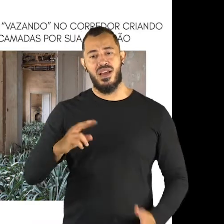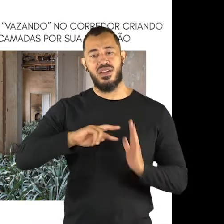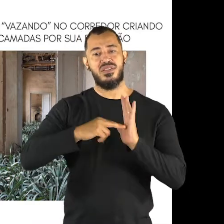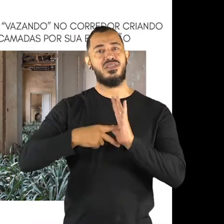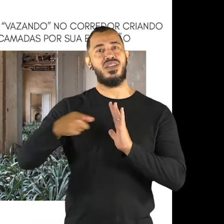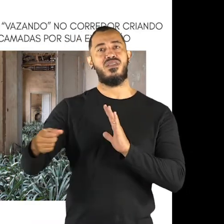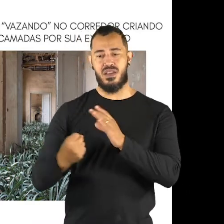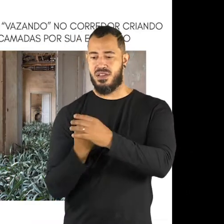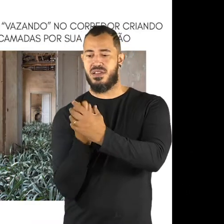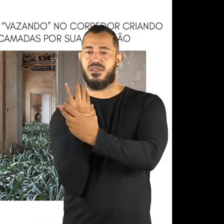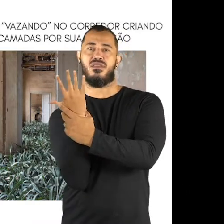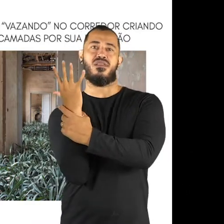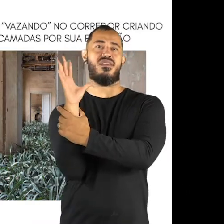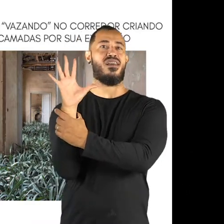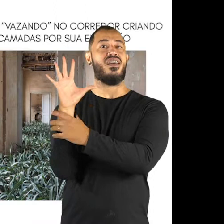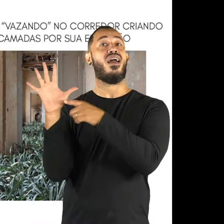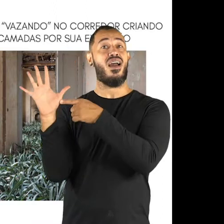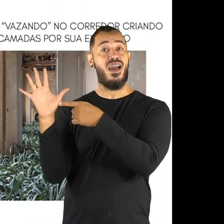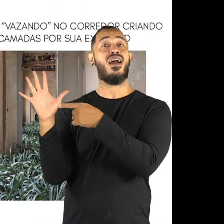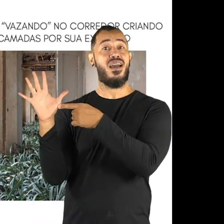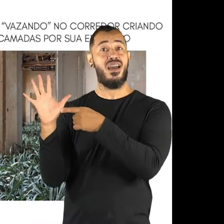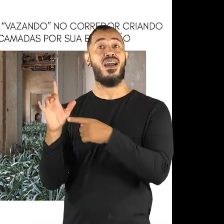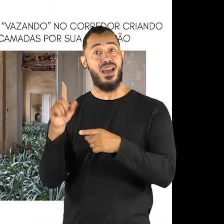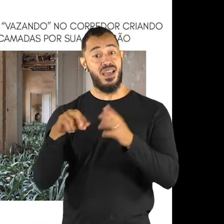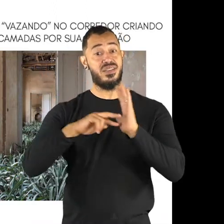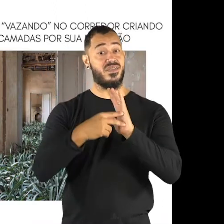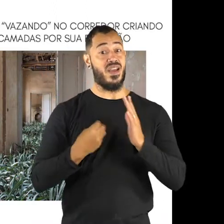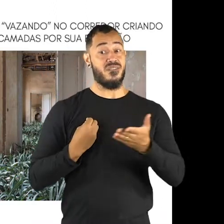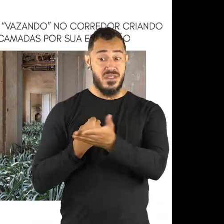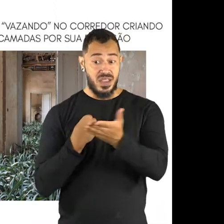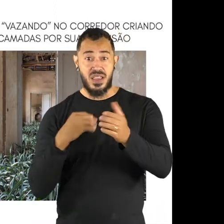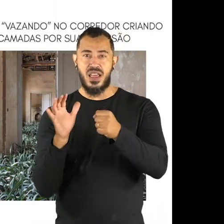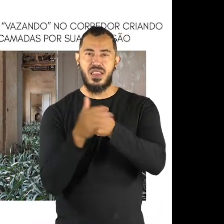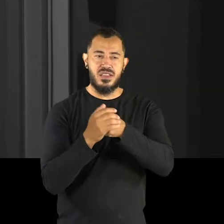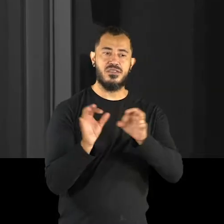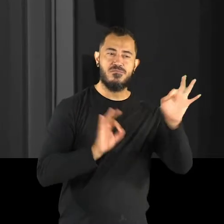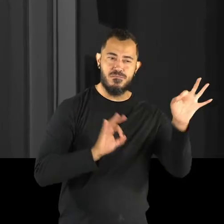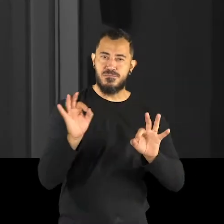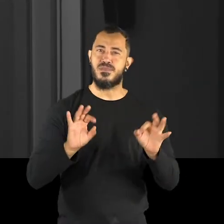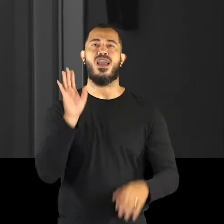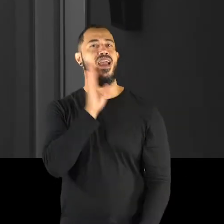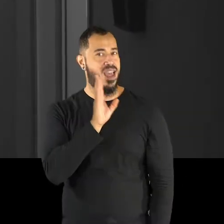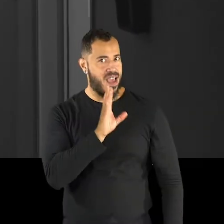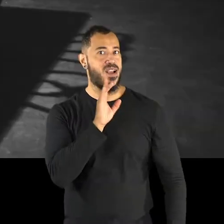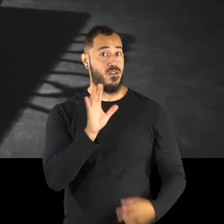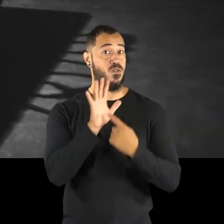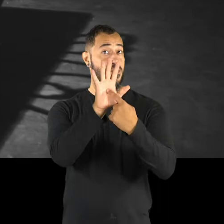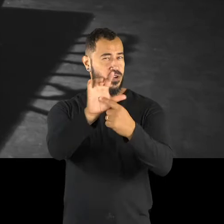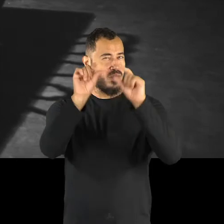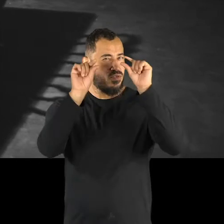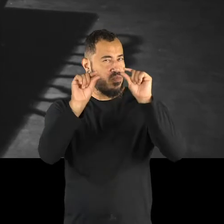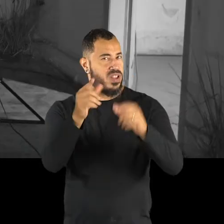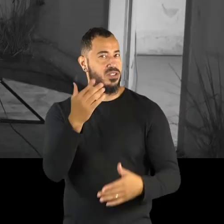organismos crescem nele. Então trazer esses elementos de planta a partir das referências que ela trouxe é muito legal. Então eu mostro para vocês um pedacinho